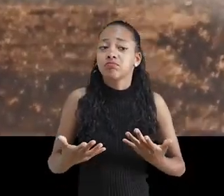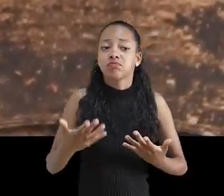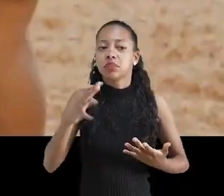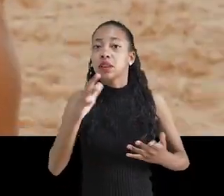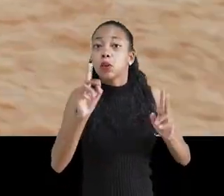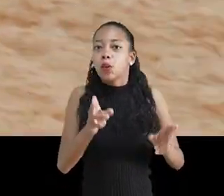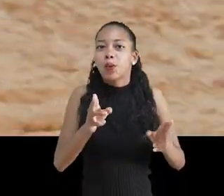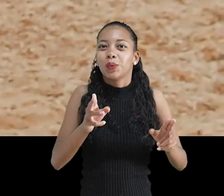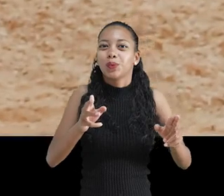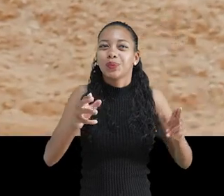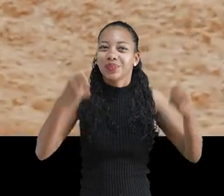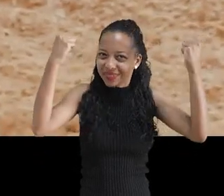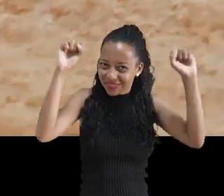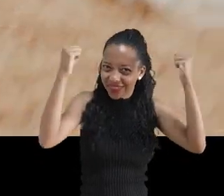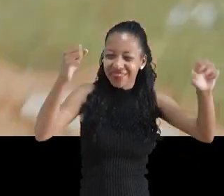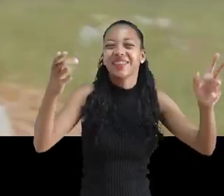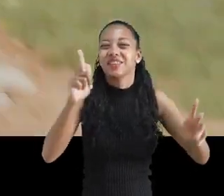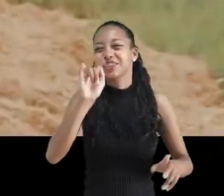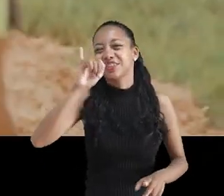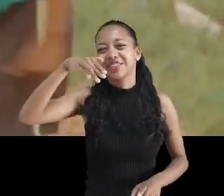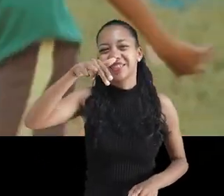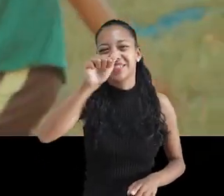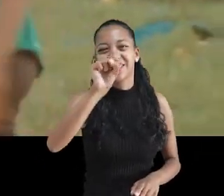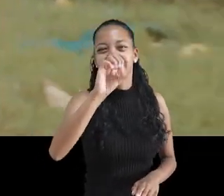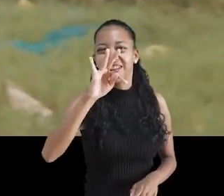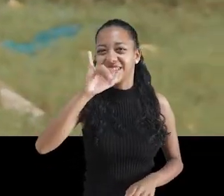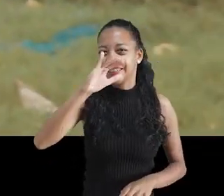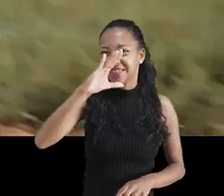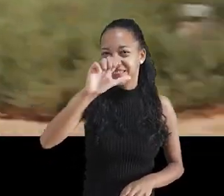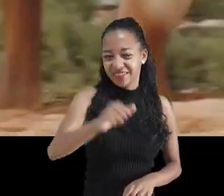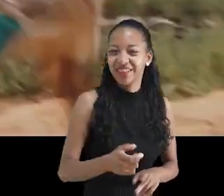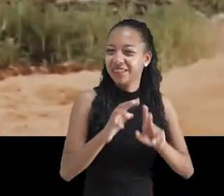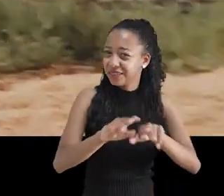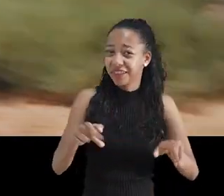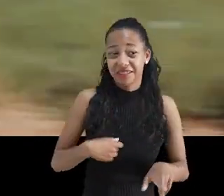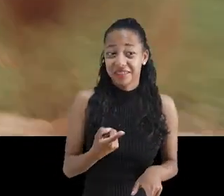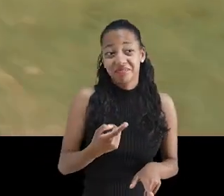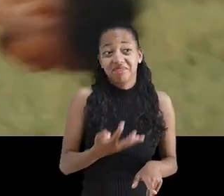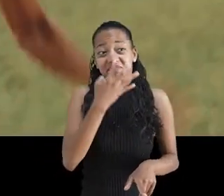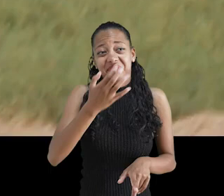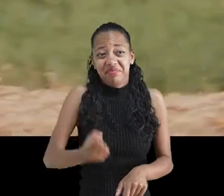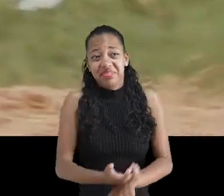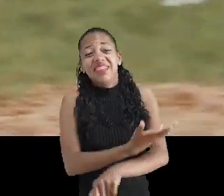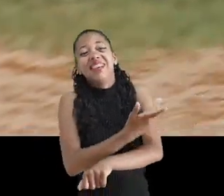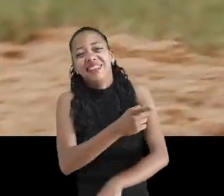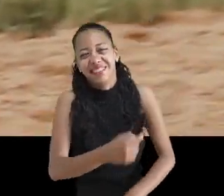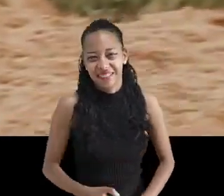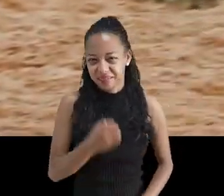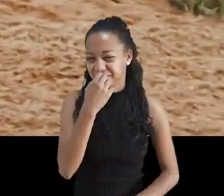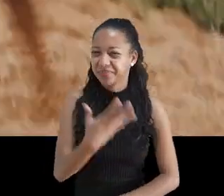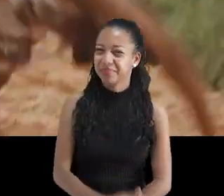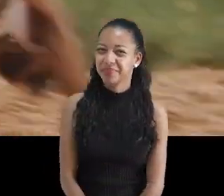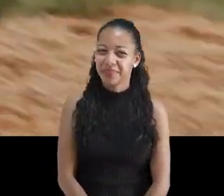menos né Igual negócio de ginástica mas é um negócio meio estrambólico mas a gente consegue ir pra frente né fazendo